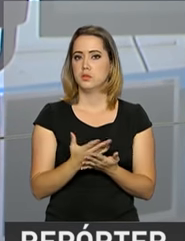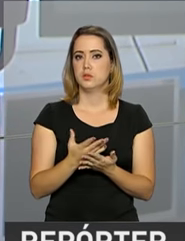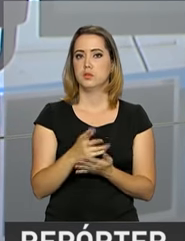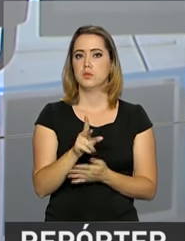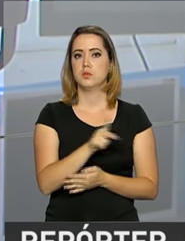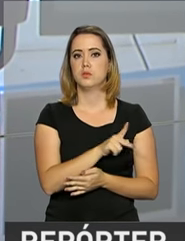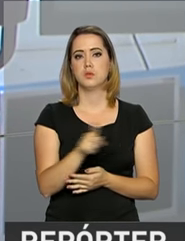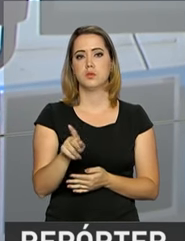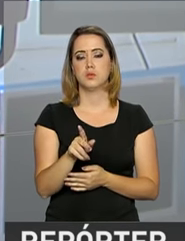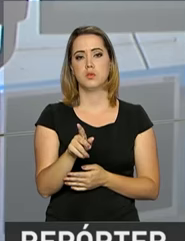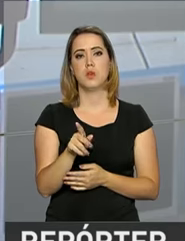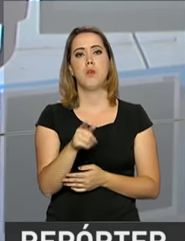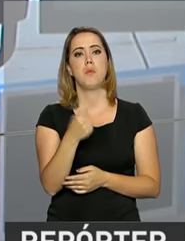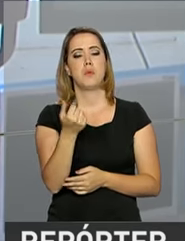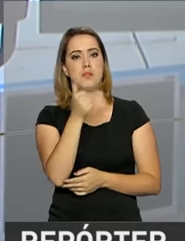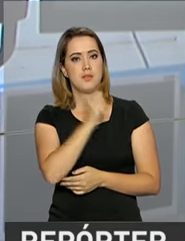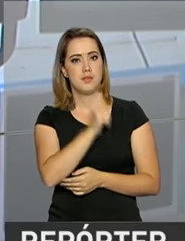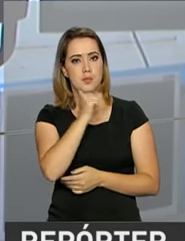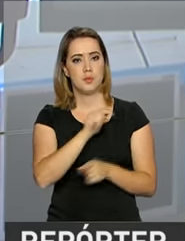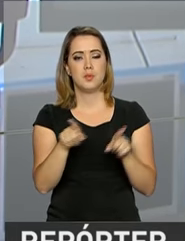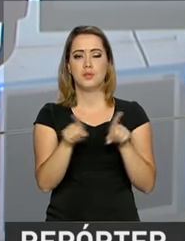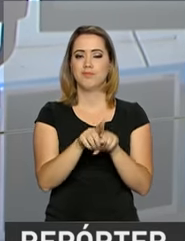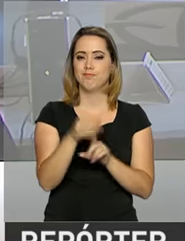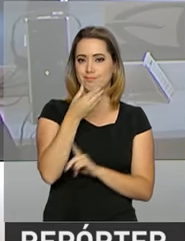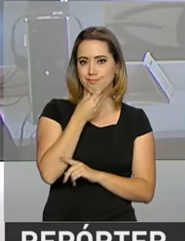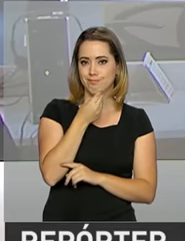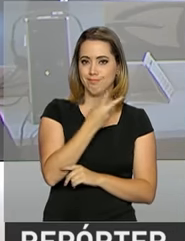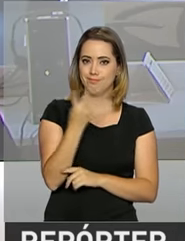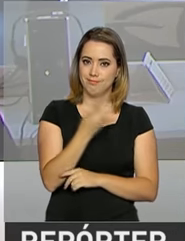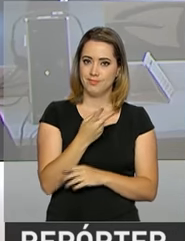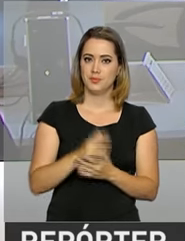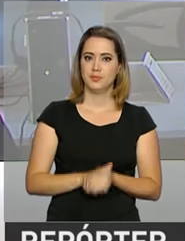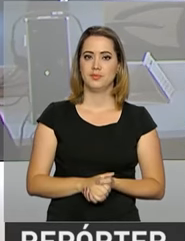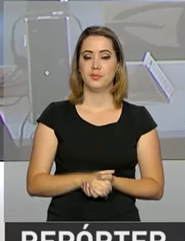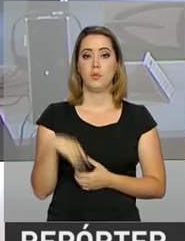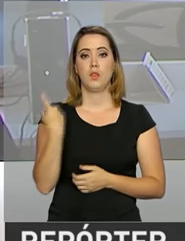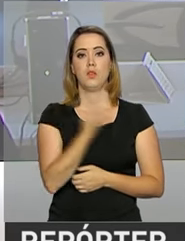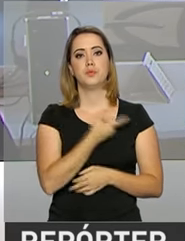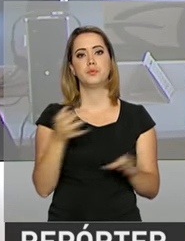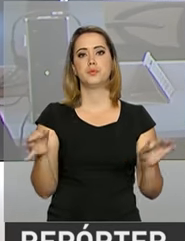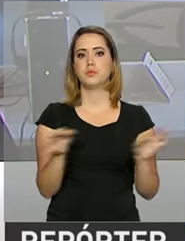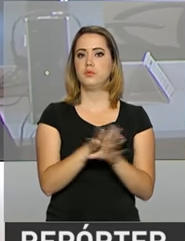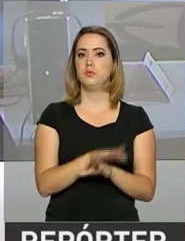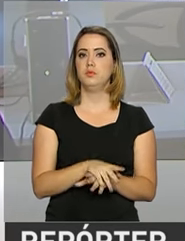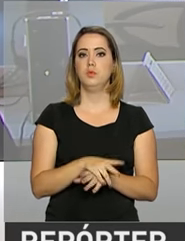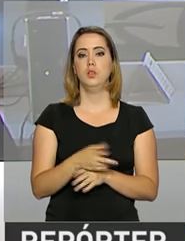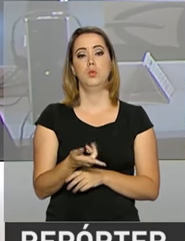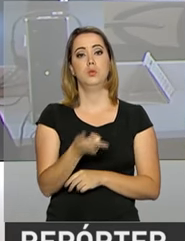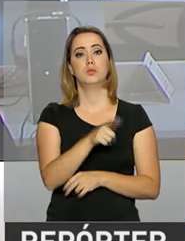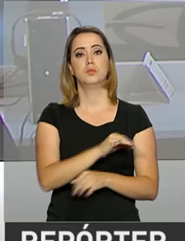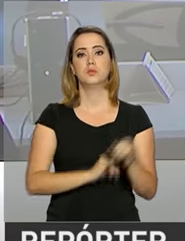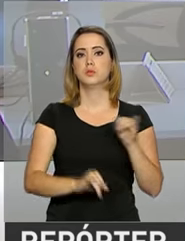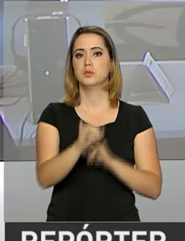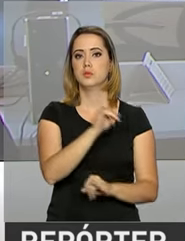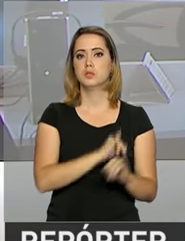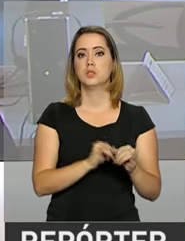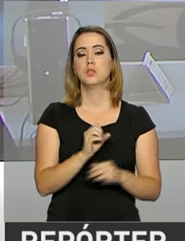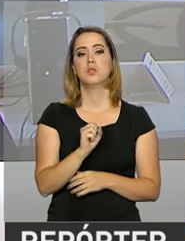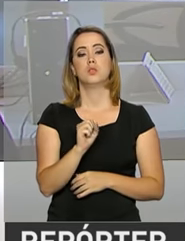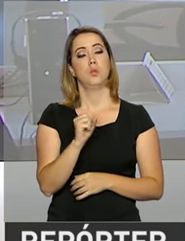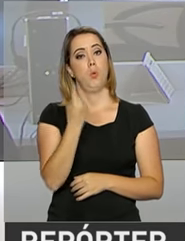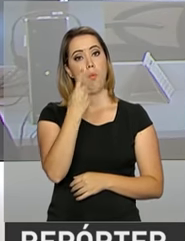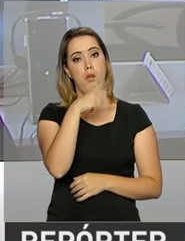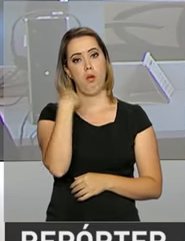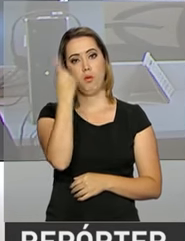apresentada pela glácia Gomes e por Roberto Camargo nós ficamos por aqui voltamos a qualquer momento com outras informações ou